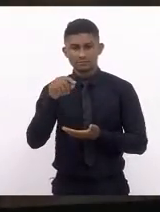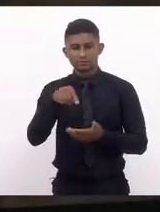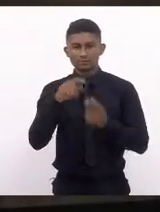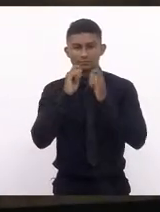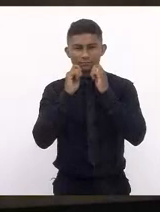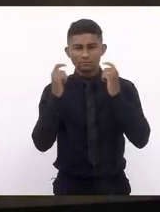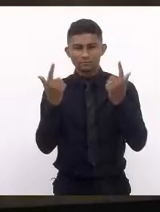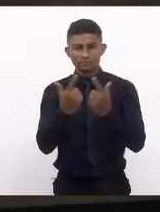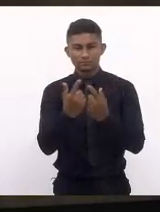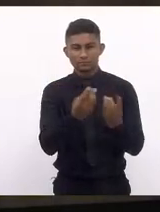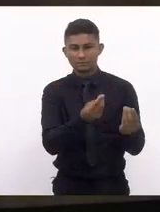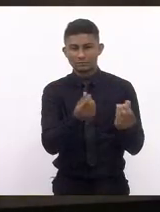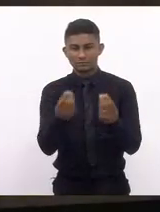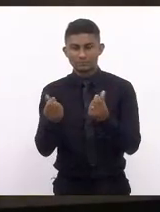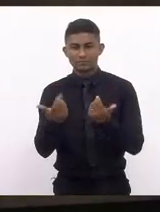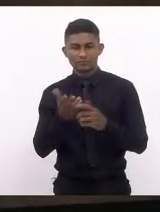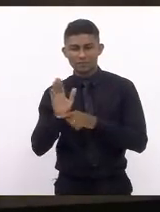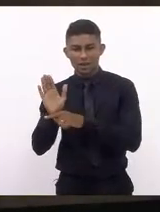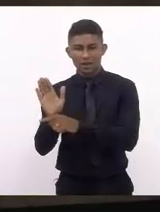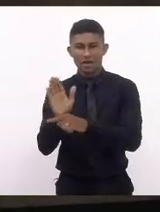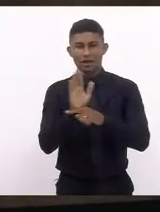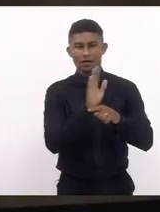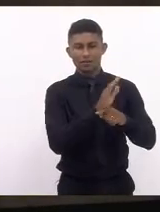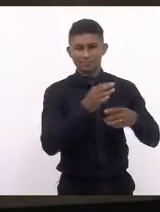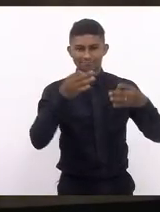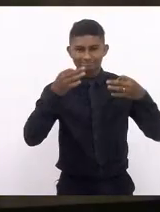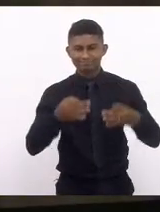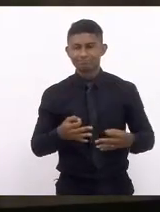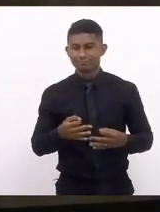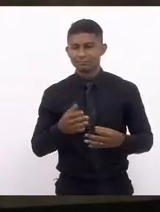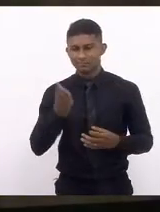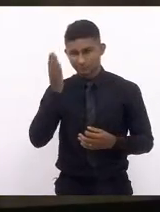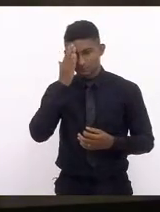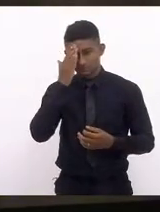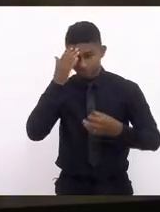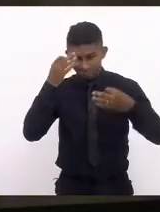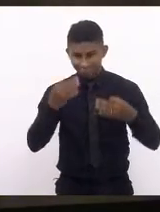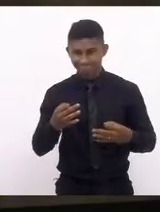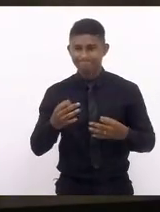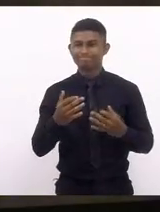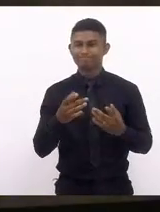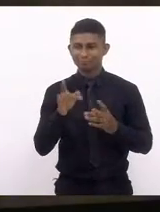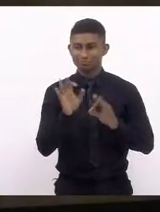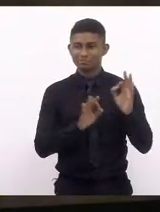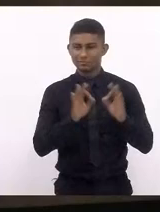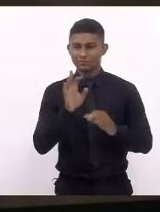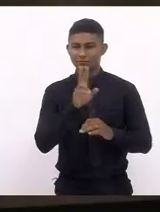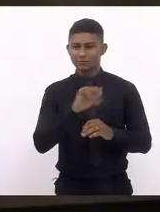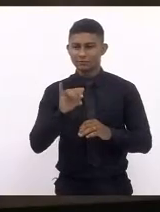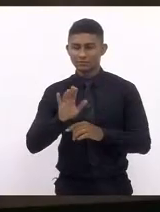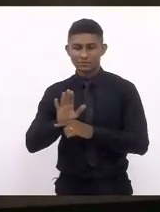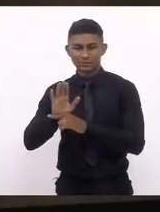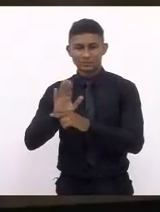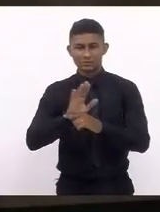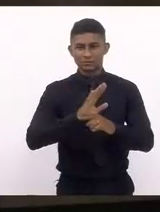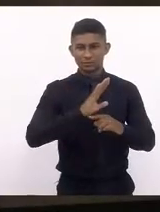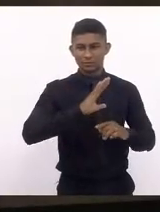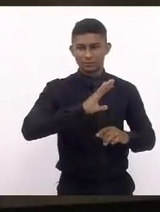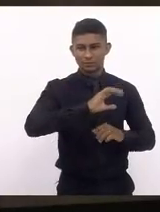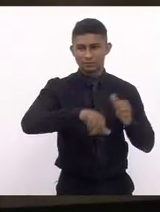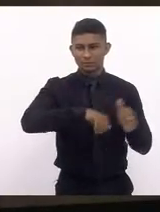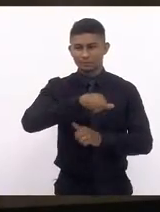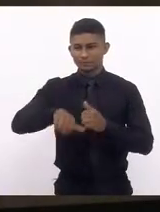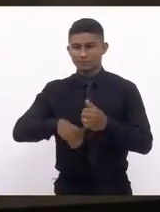Assembleia e ajudar uma causa tão importante pode ter certeza que esse projeto vai mudar a realidade de mais de 20 municípios